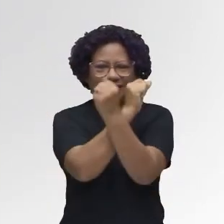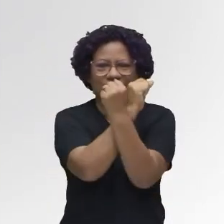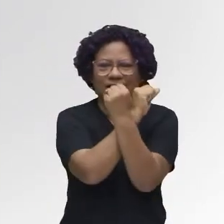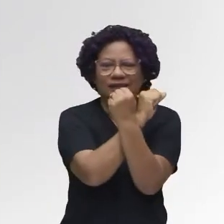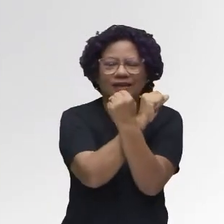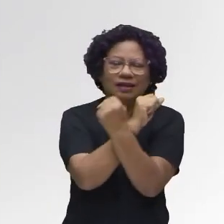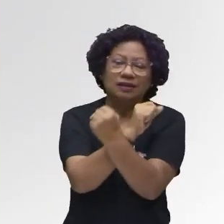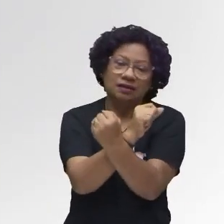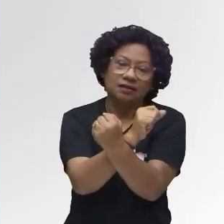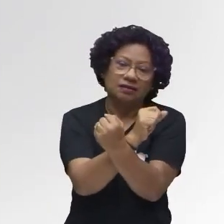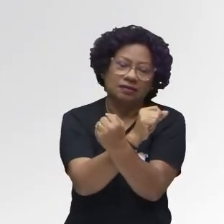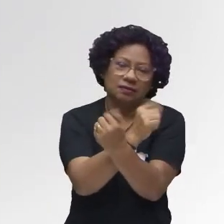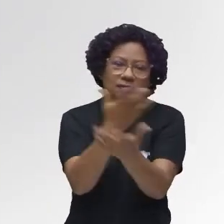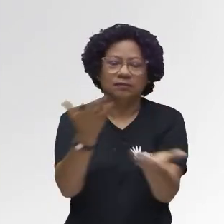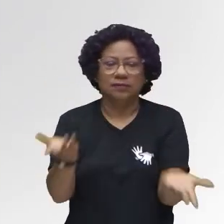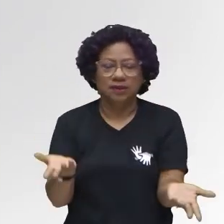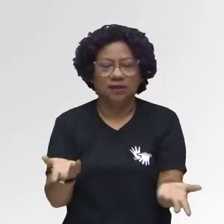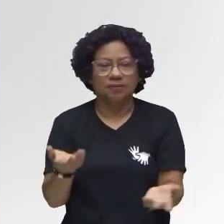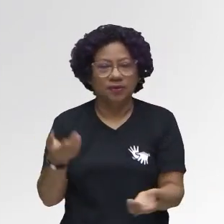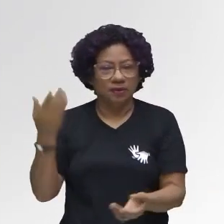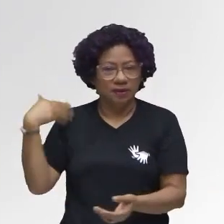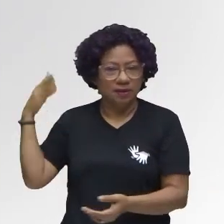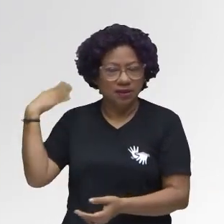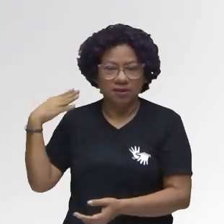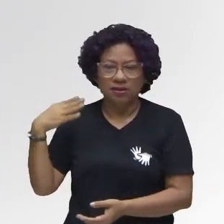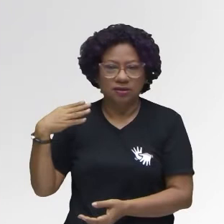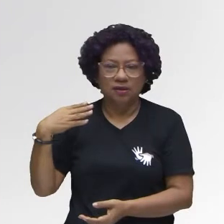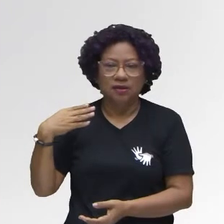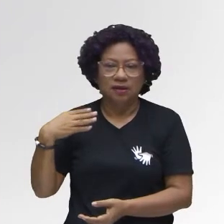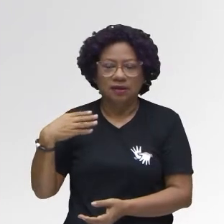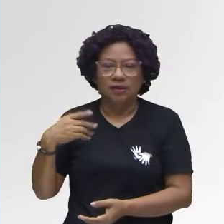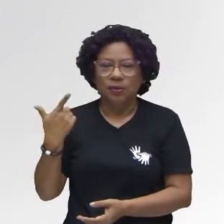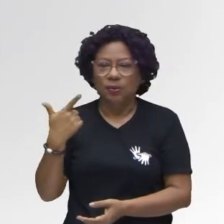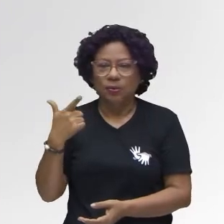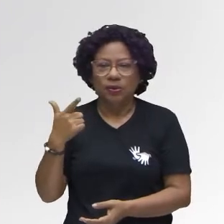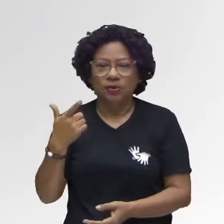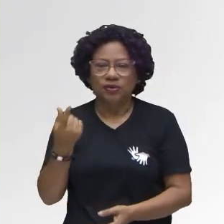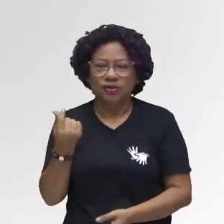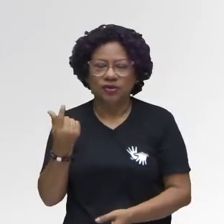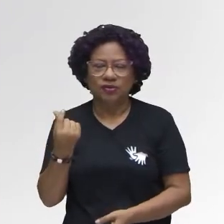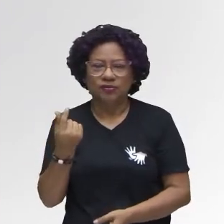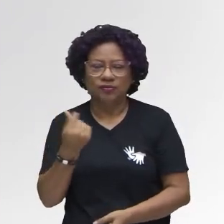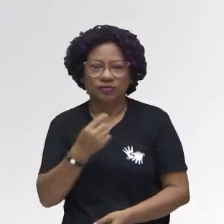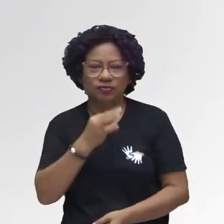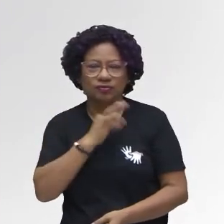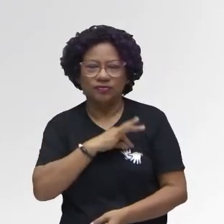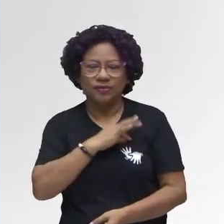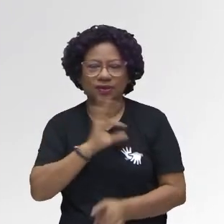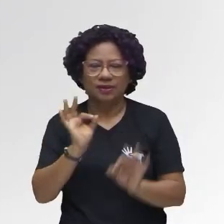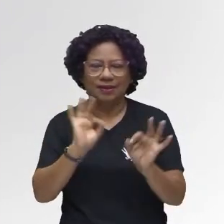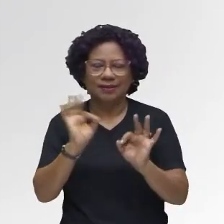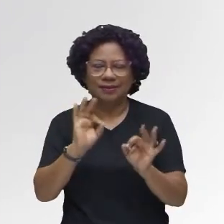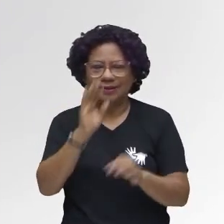pessoa. Quando a gente tem a criação da indústria, a gente precisa que as pessoas comprem os nossos